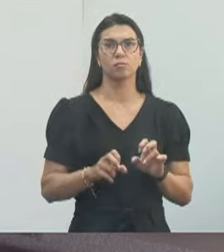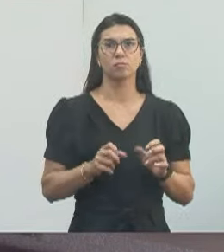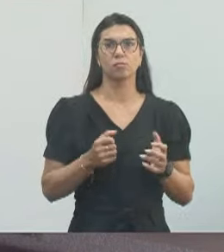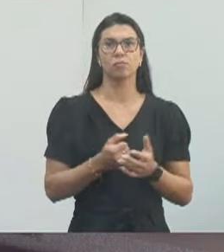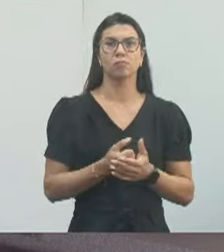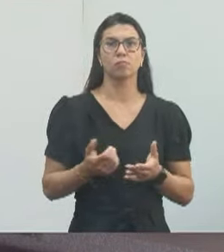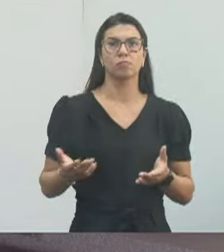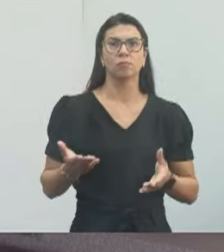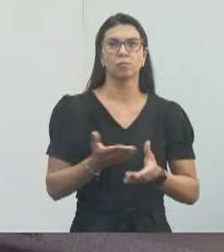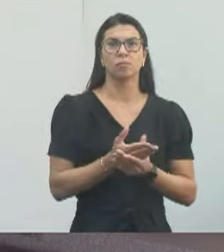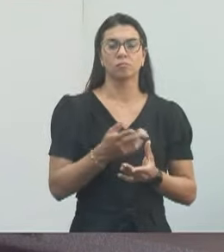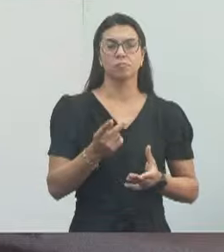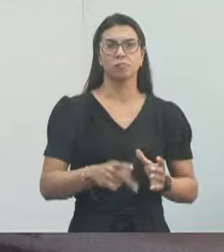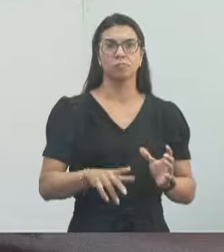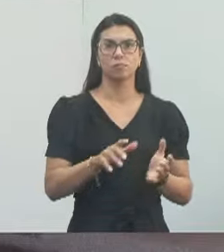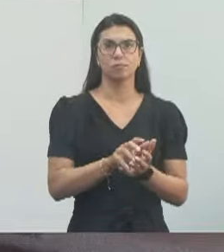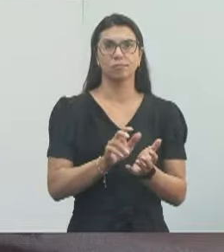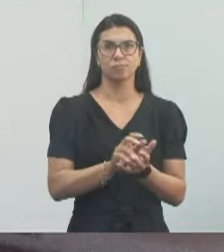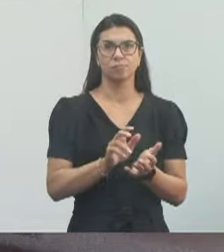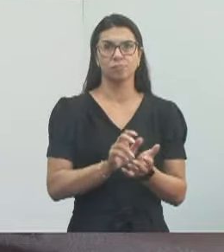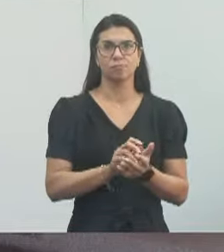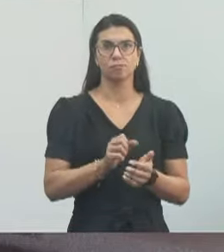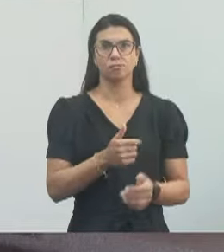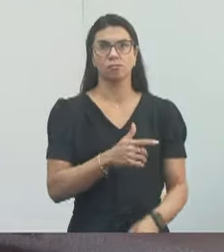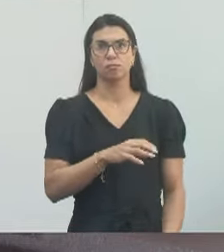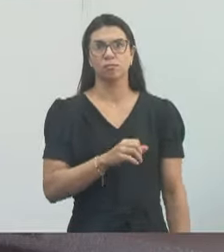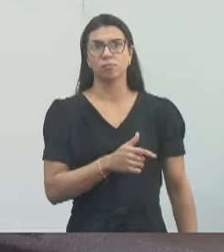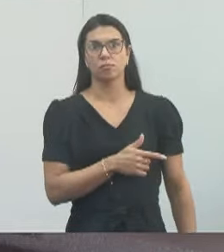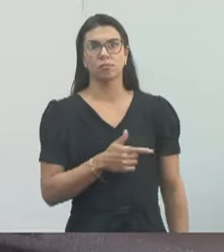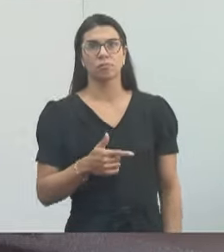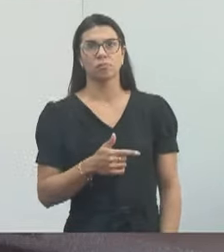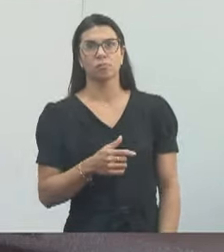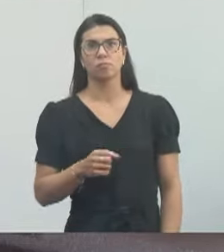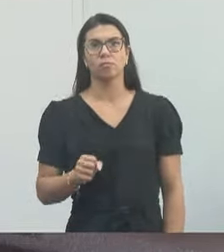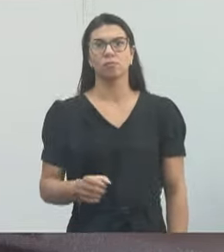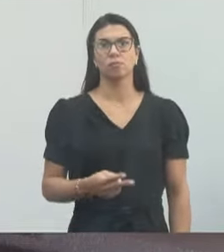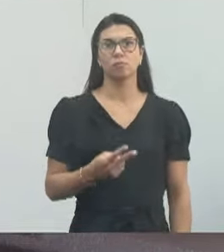em Jacareí resposta 2022 total de